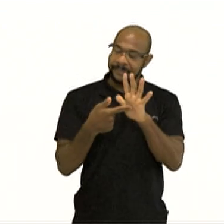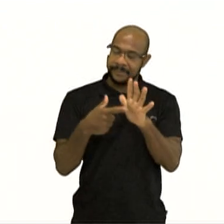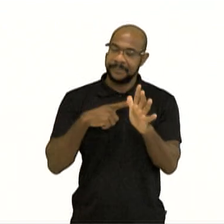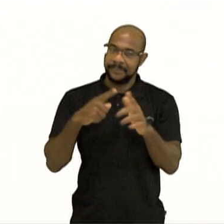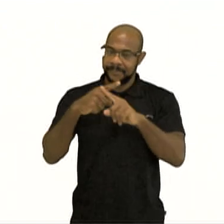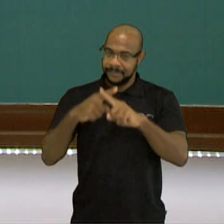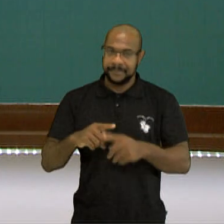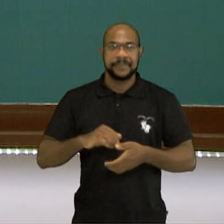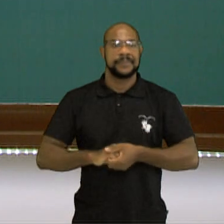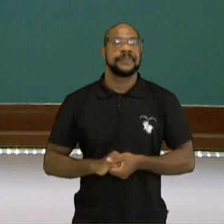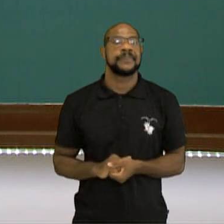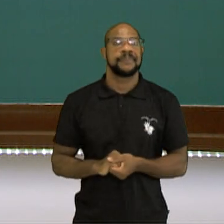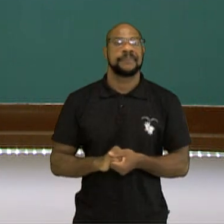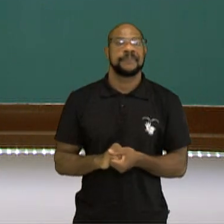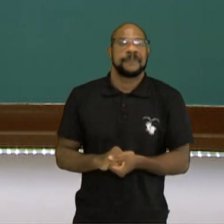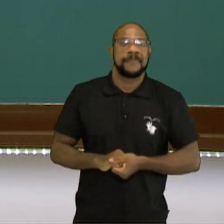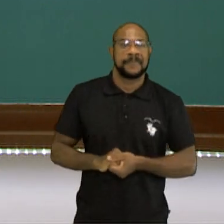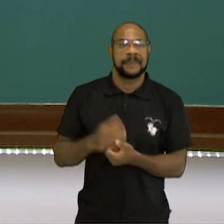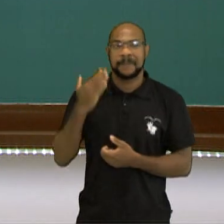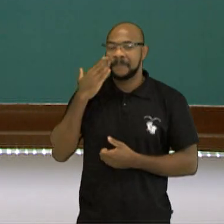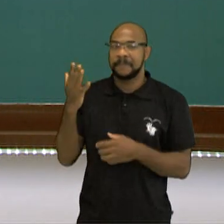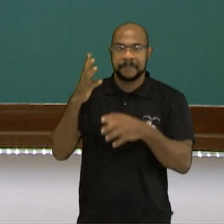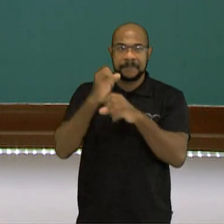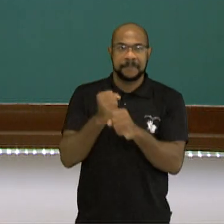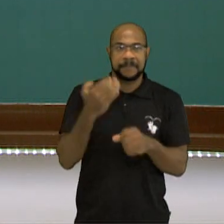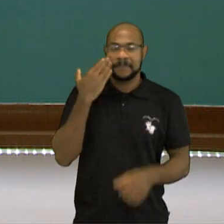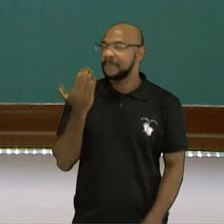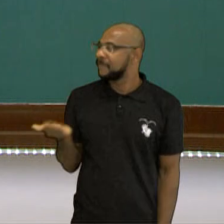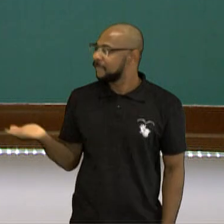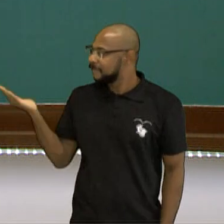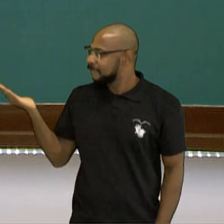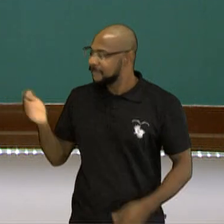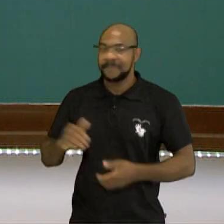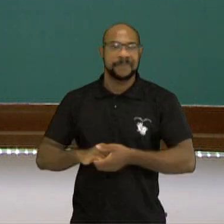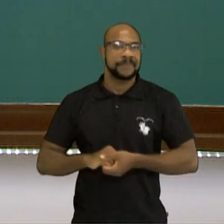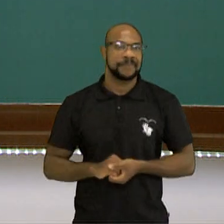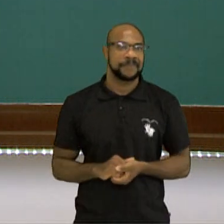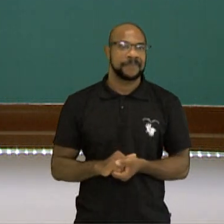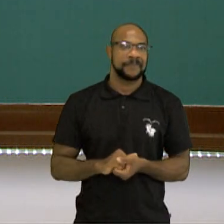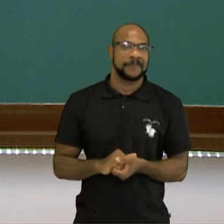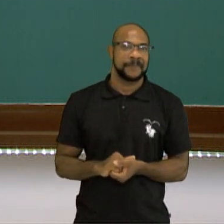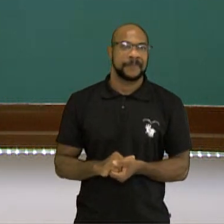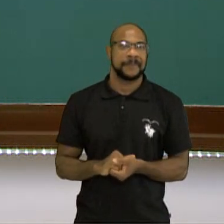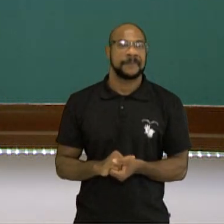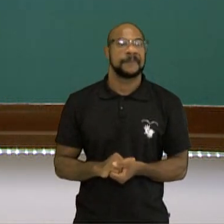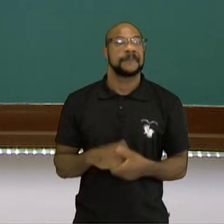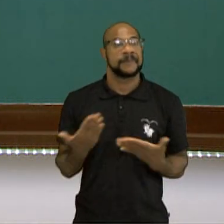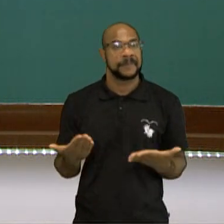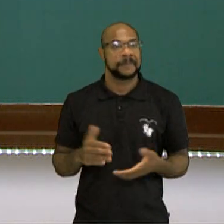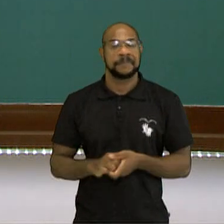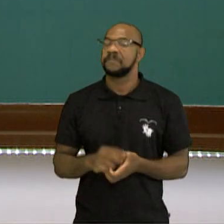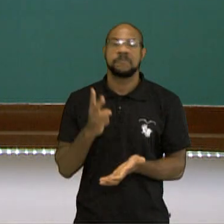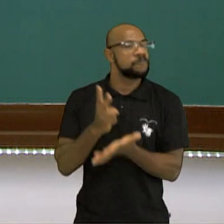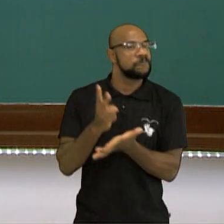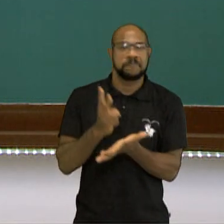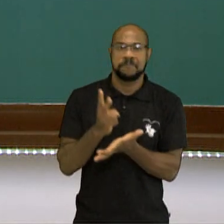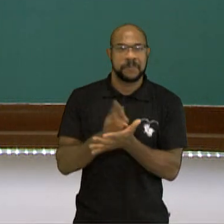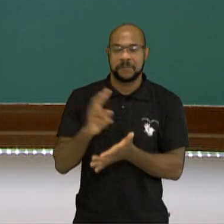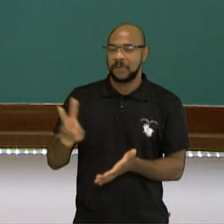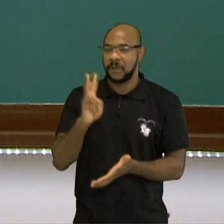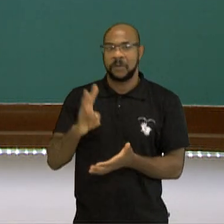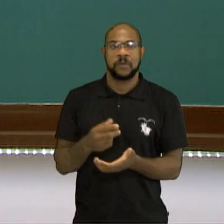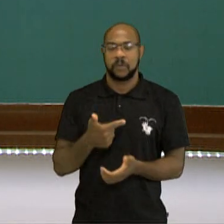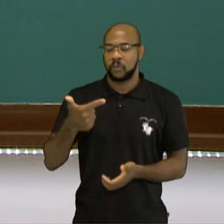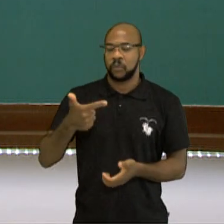multiplicação. Menos 1 vezes menos 3, regra de sinal positivo, 1 vezes 3, 3. Mesma coisa com o valor